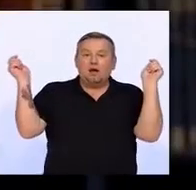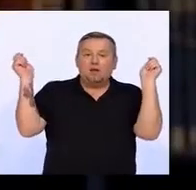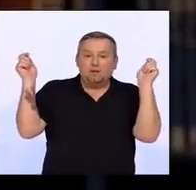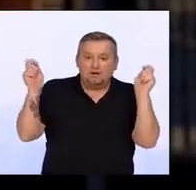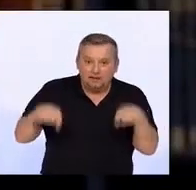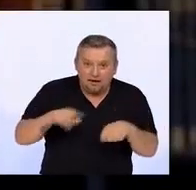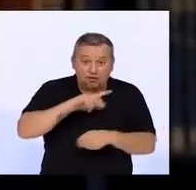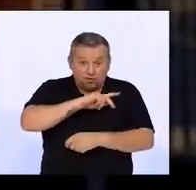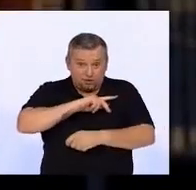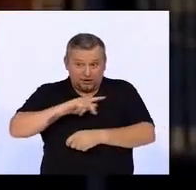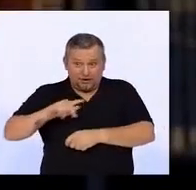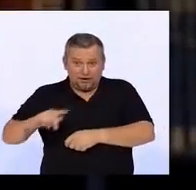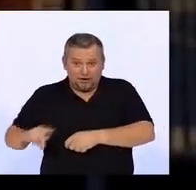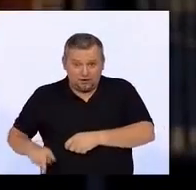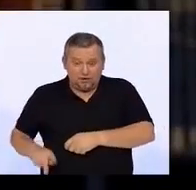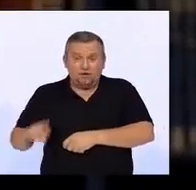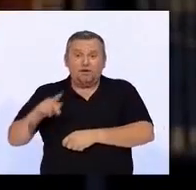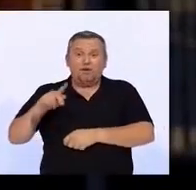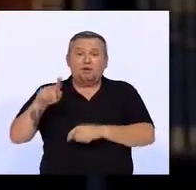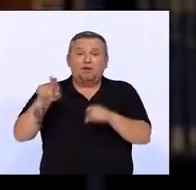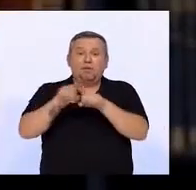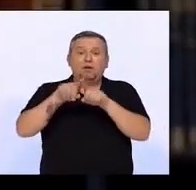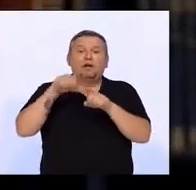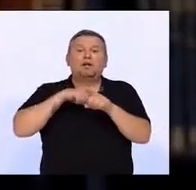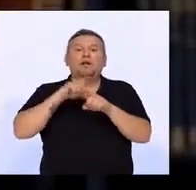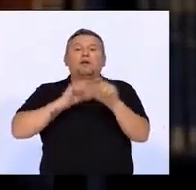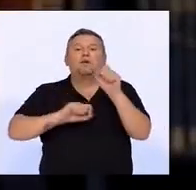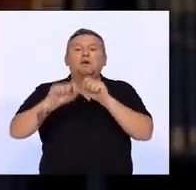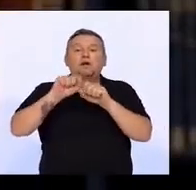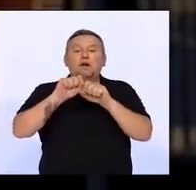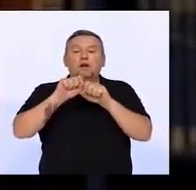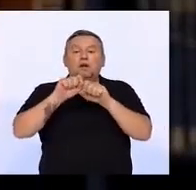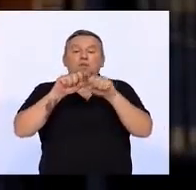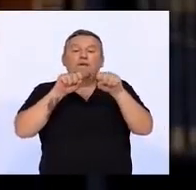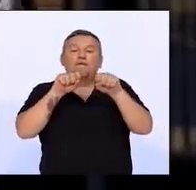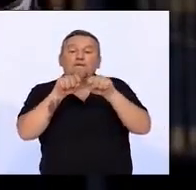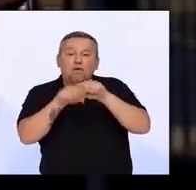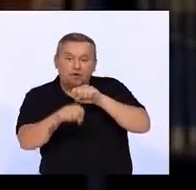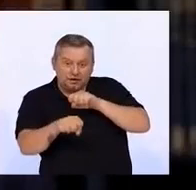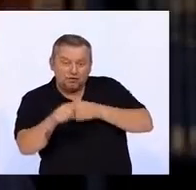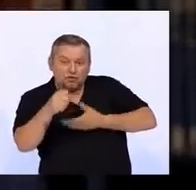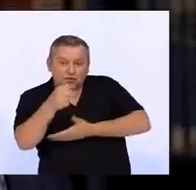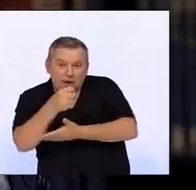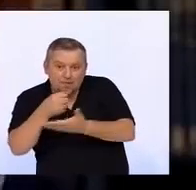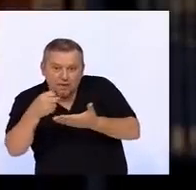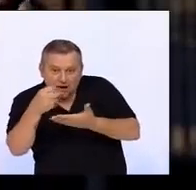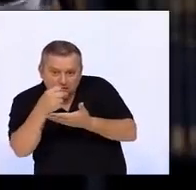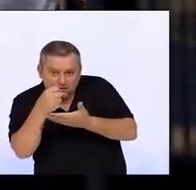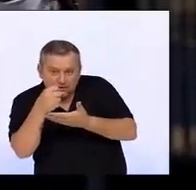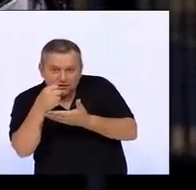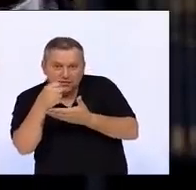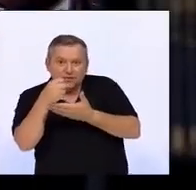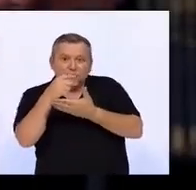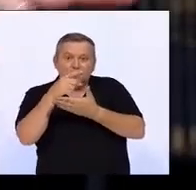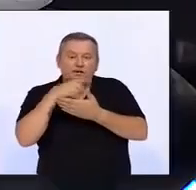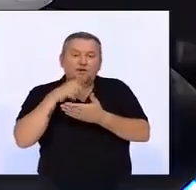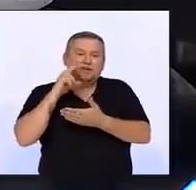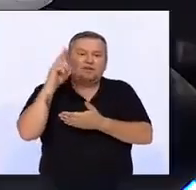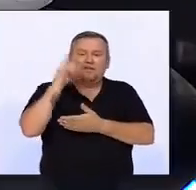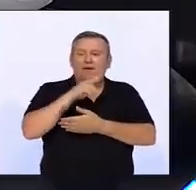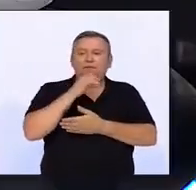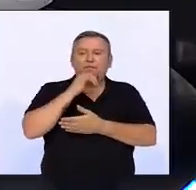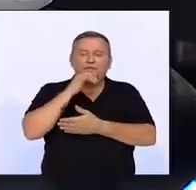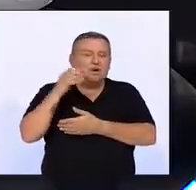um presidente da República de ele ter a formação de uma base de sustentação que, mesmo dentro deste